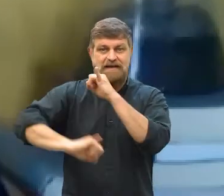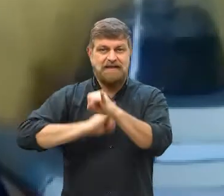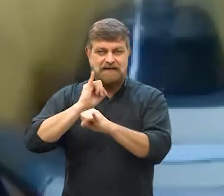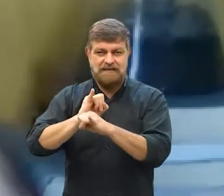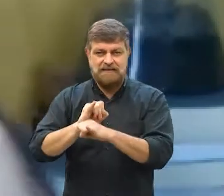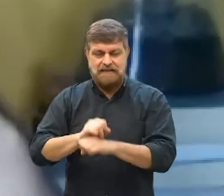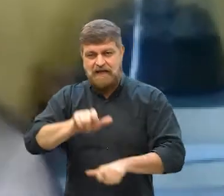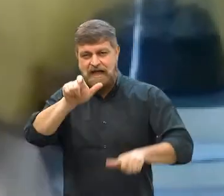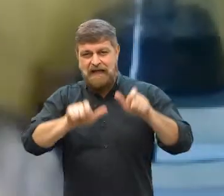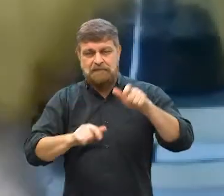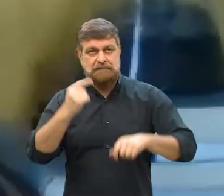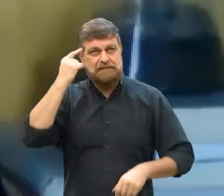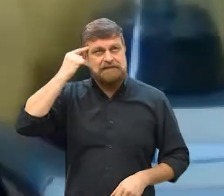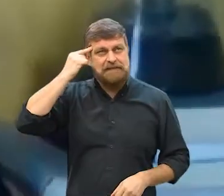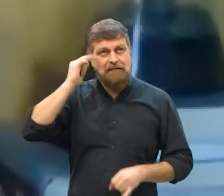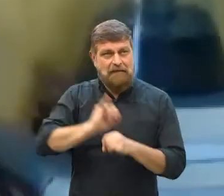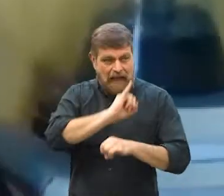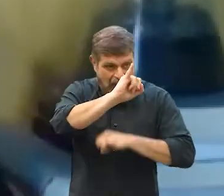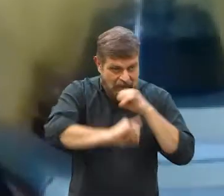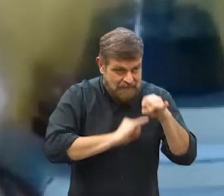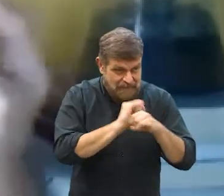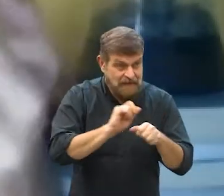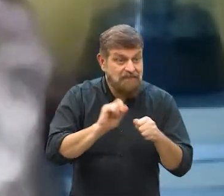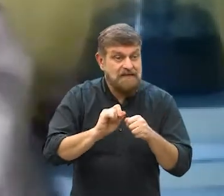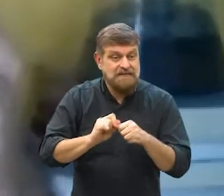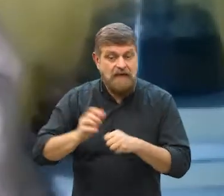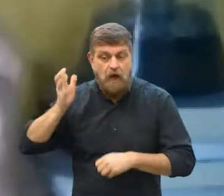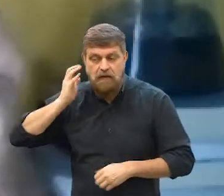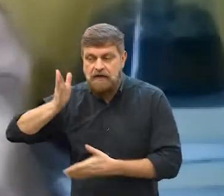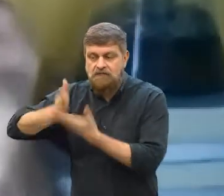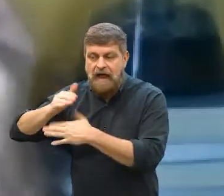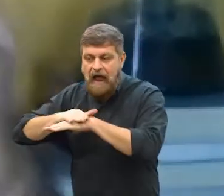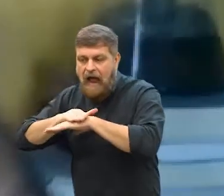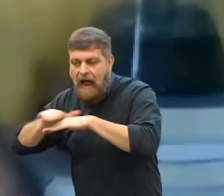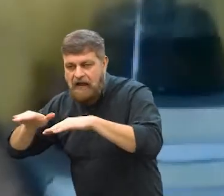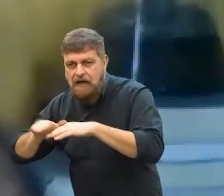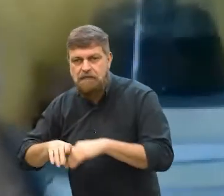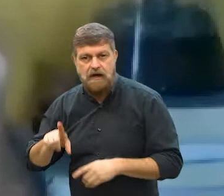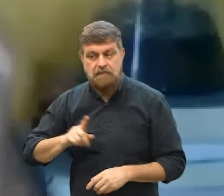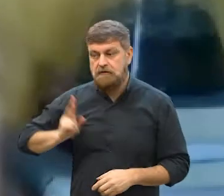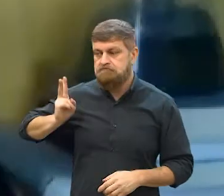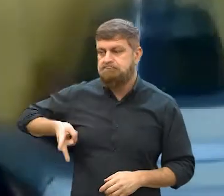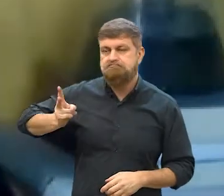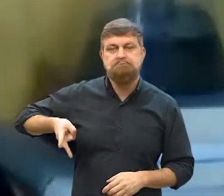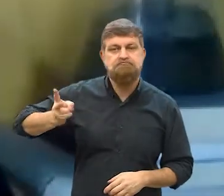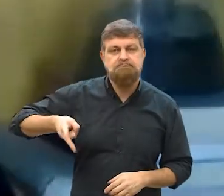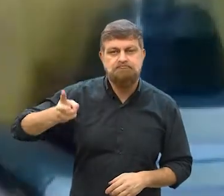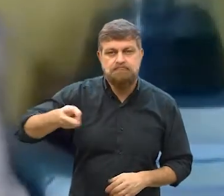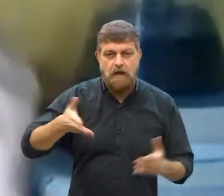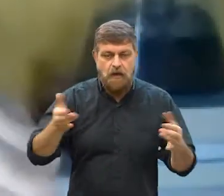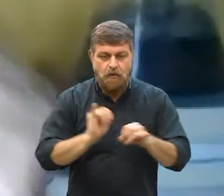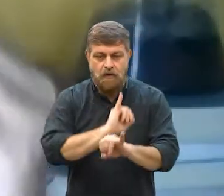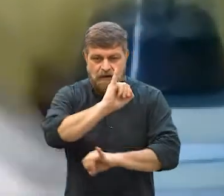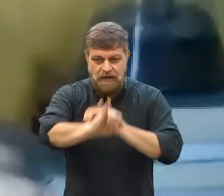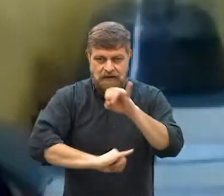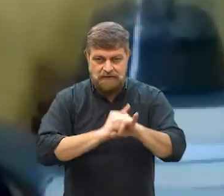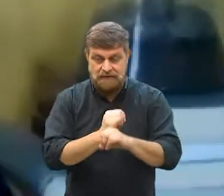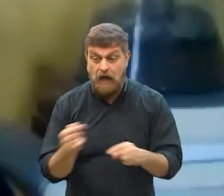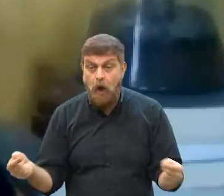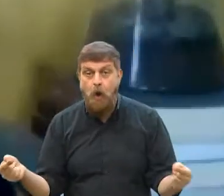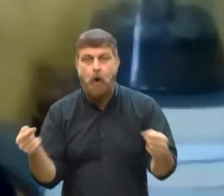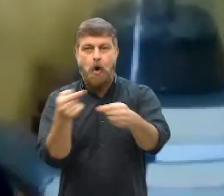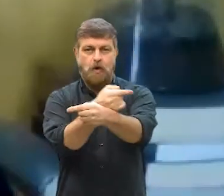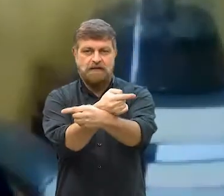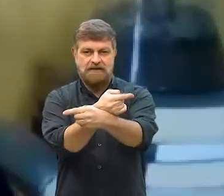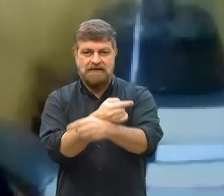todo mundo usar o rádio vai acabar com a internet como Disseram que ia acabar quando surgiu a televisão é e depois agora com a internet pelo